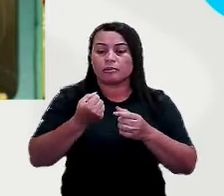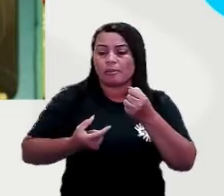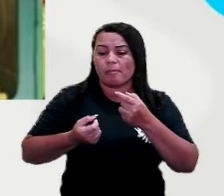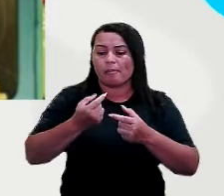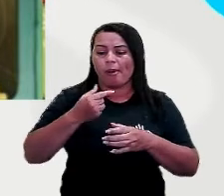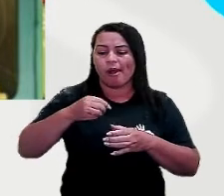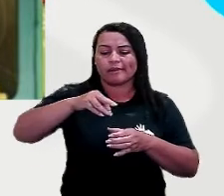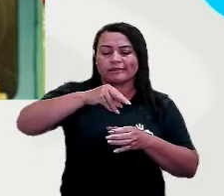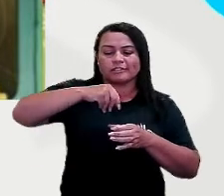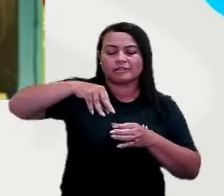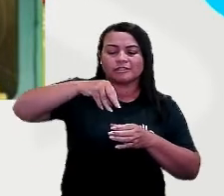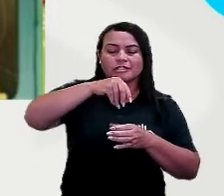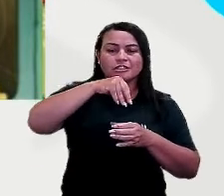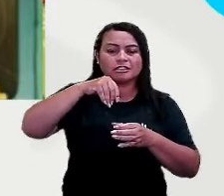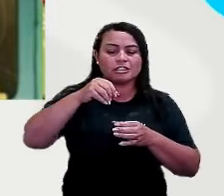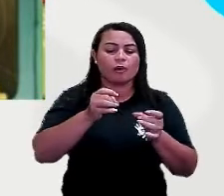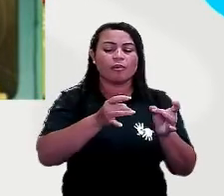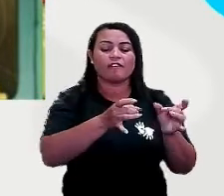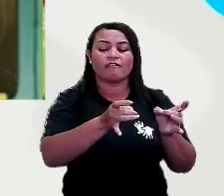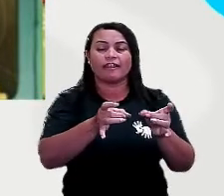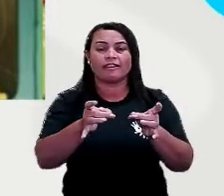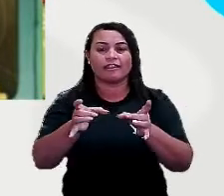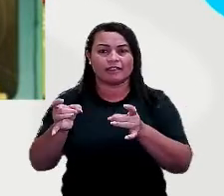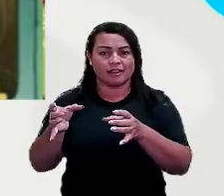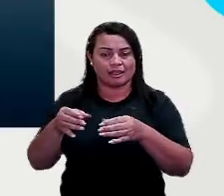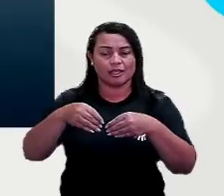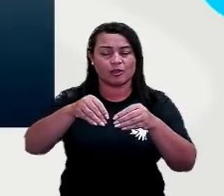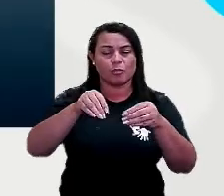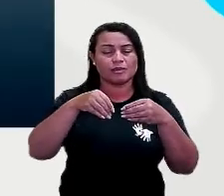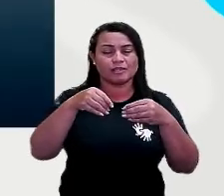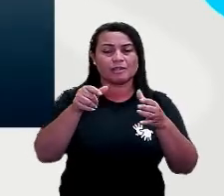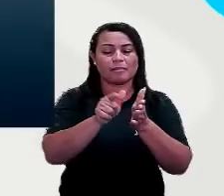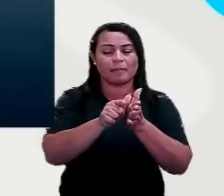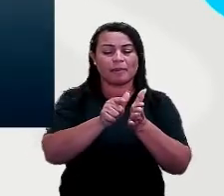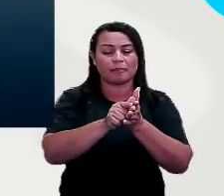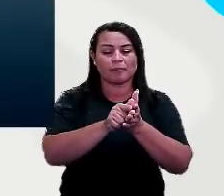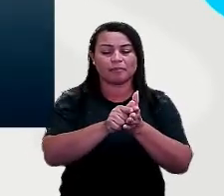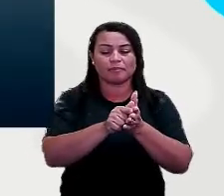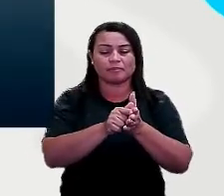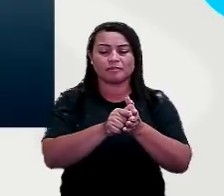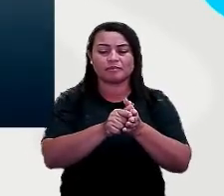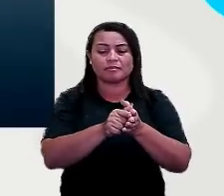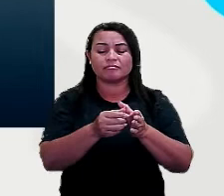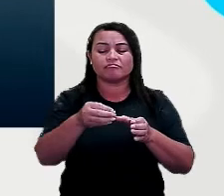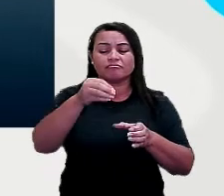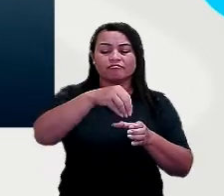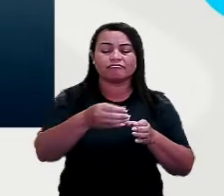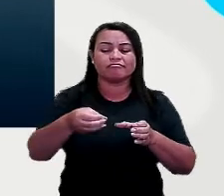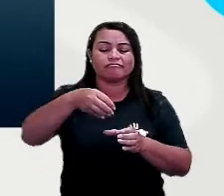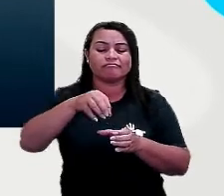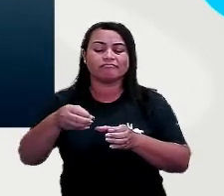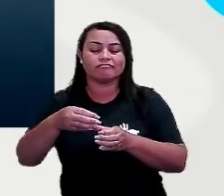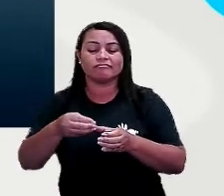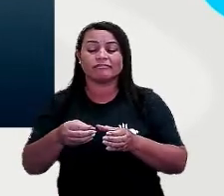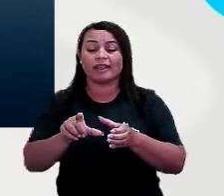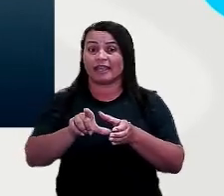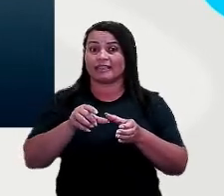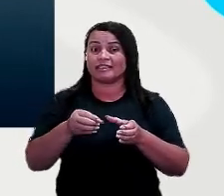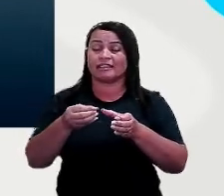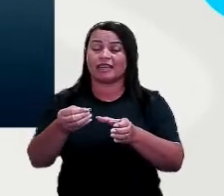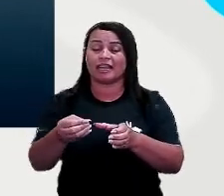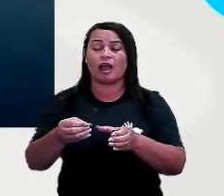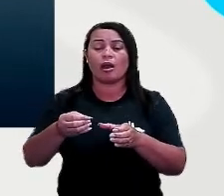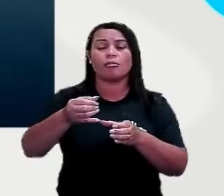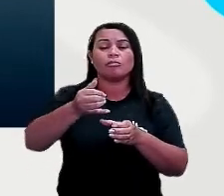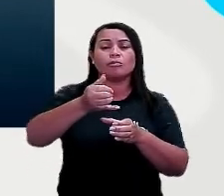colocava sal e vendia em saquinhos de papel. Antes de entregar, ainda colocava um pouquinho